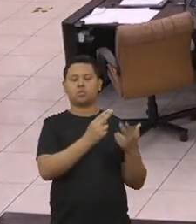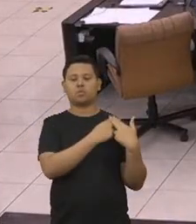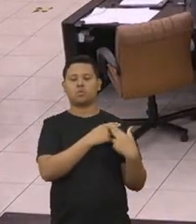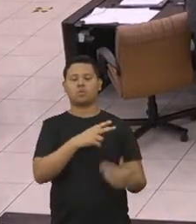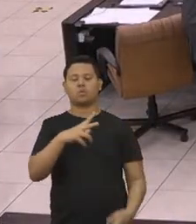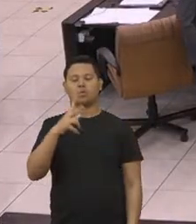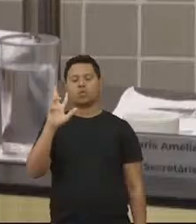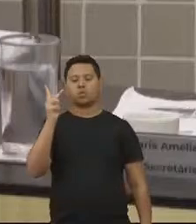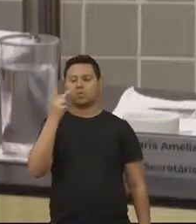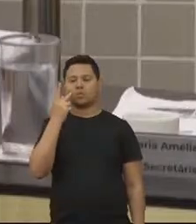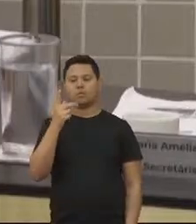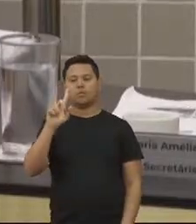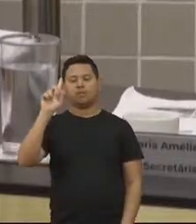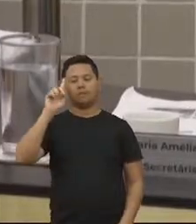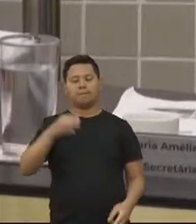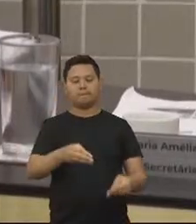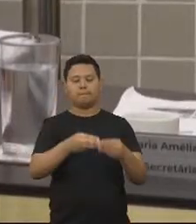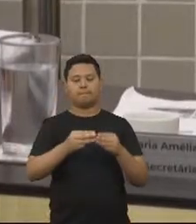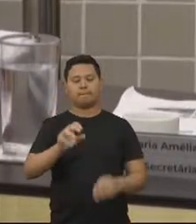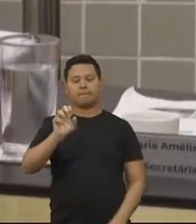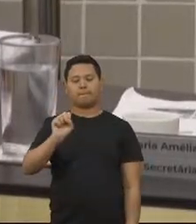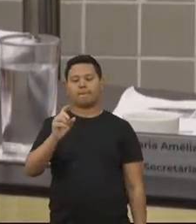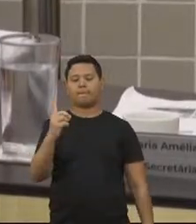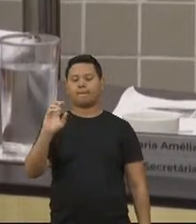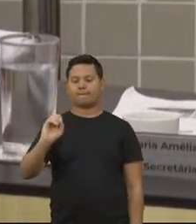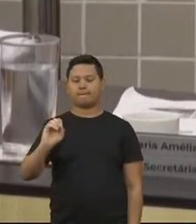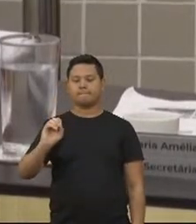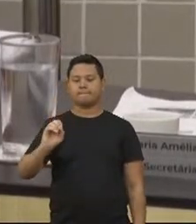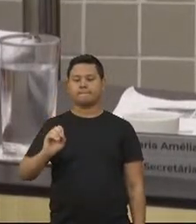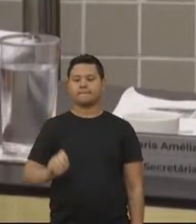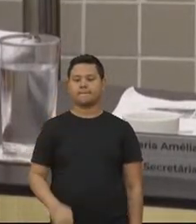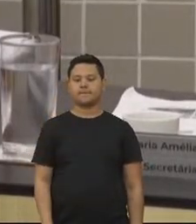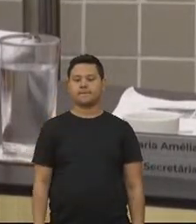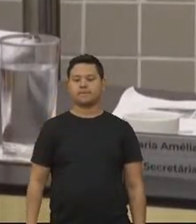dos Condutores. Moção número 810.